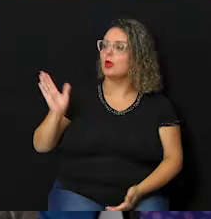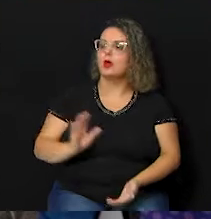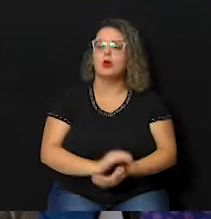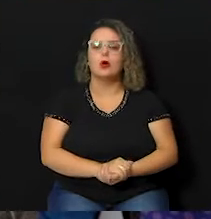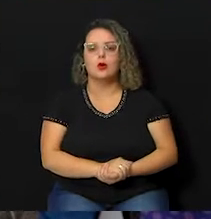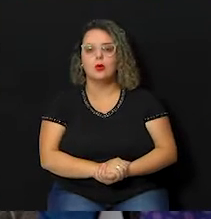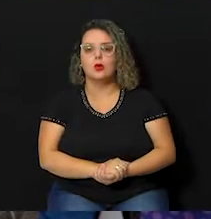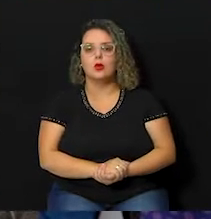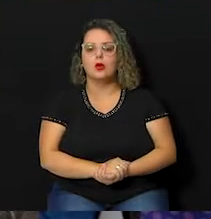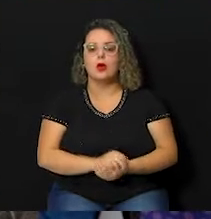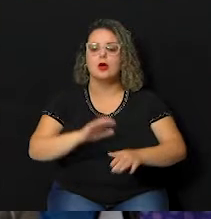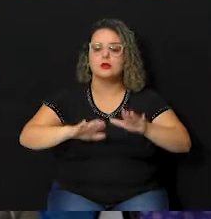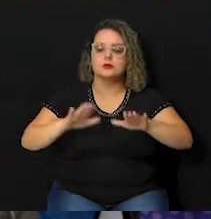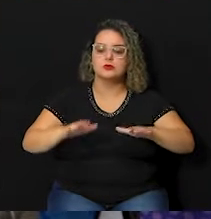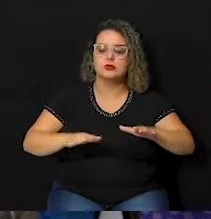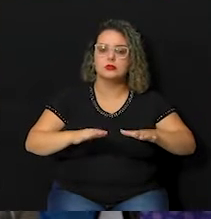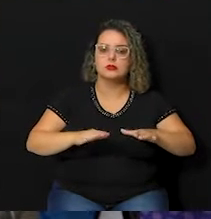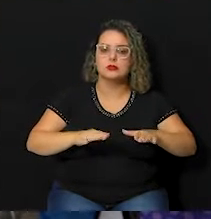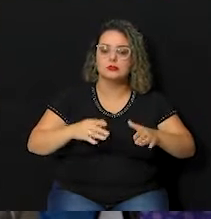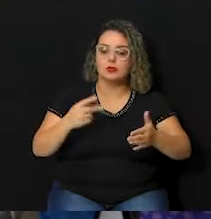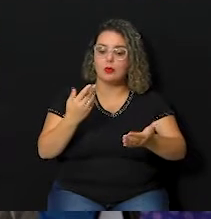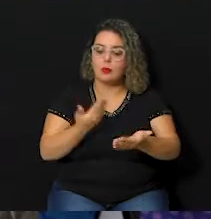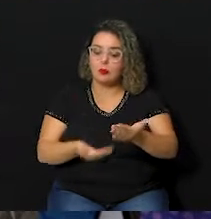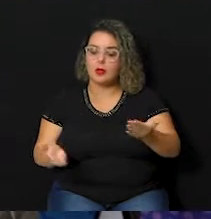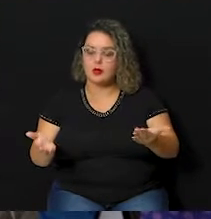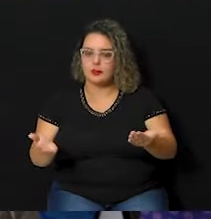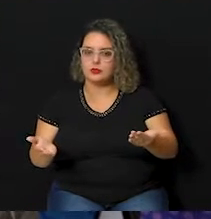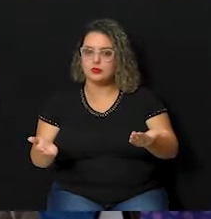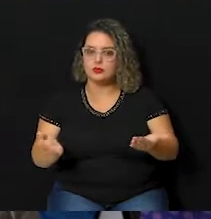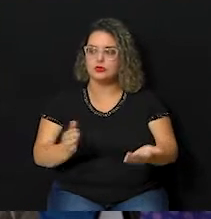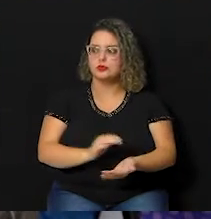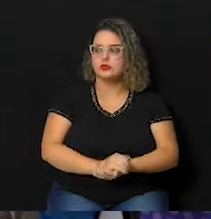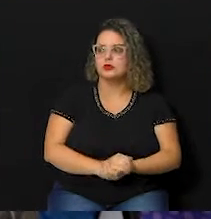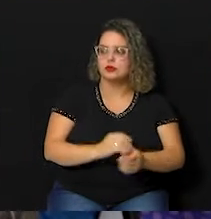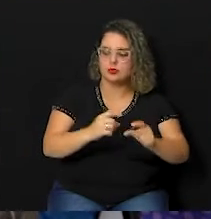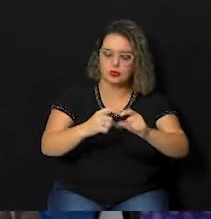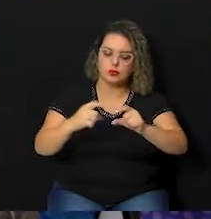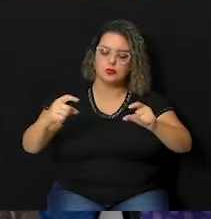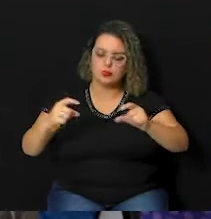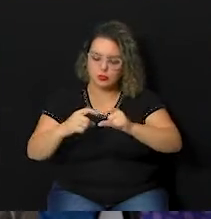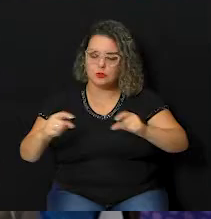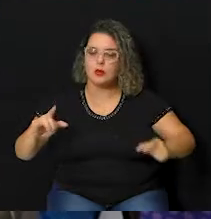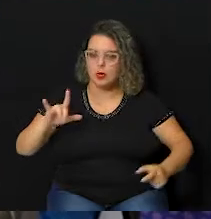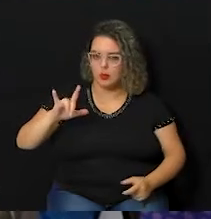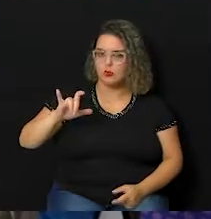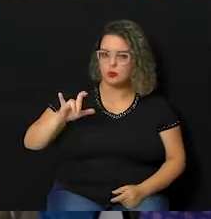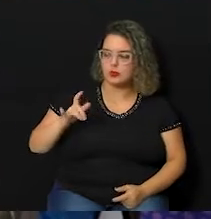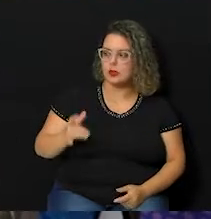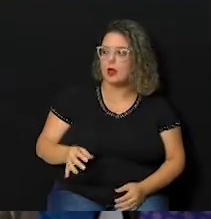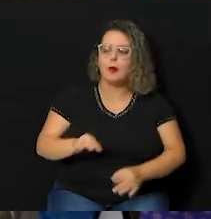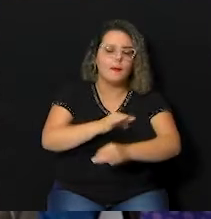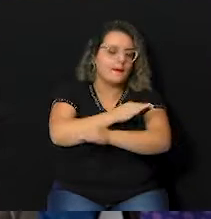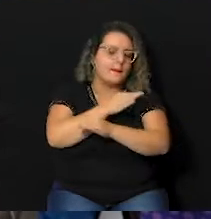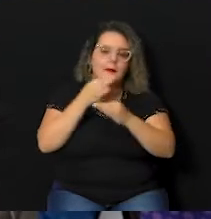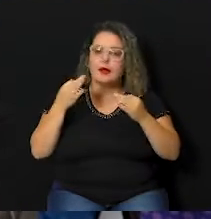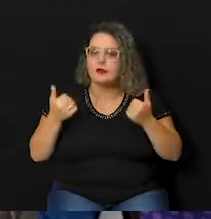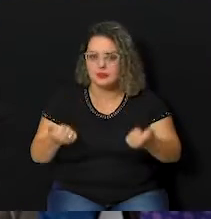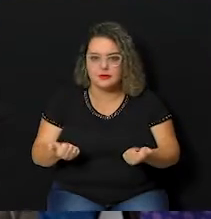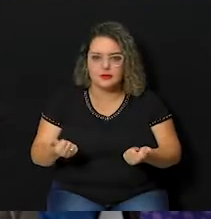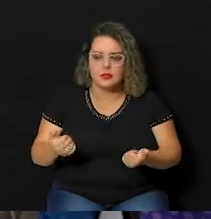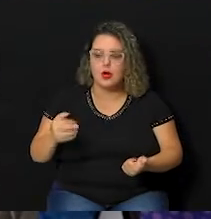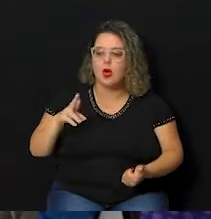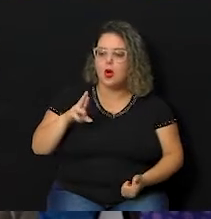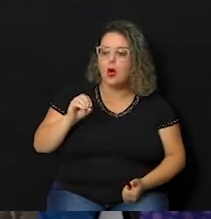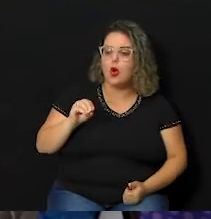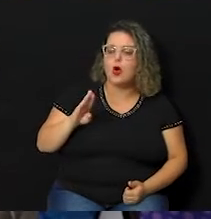pessoal não ficar perdido, aí a tirinha do Twilight Knight vai estar nesse perfil do Instagram. Perfeito. Robson, eu quero